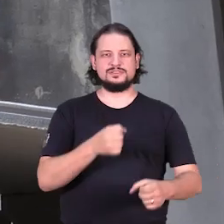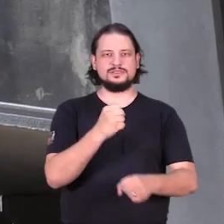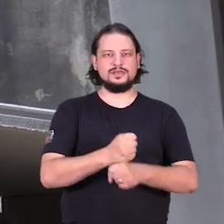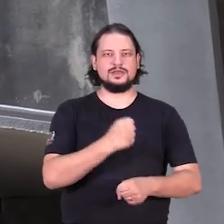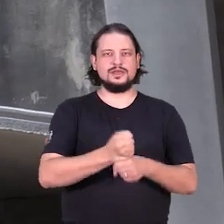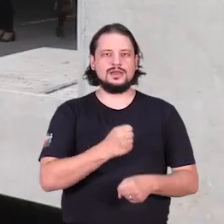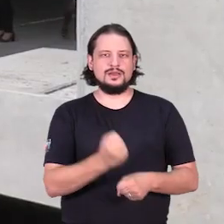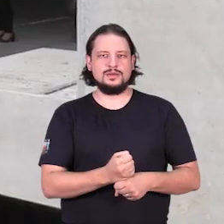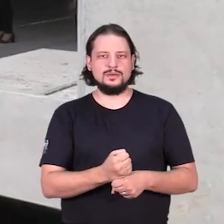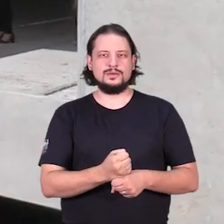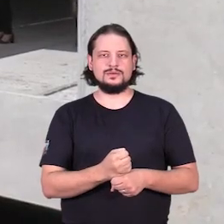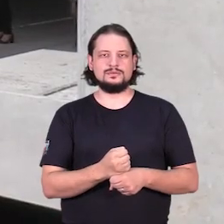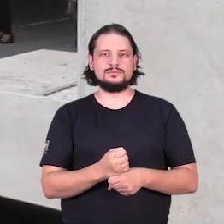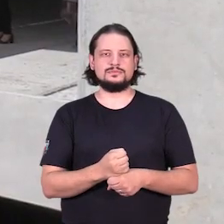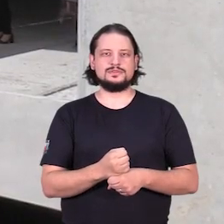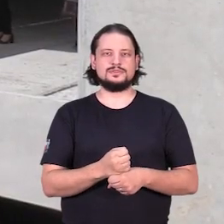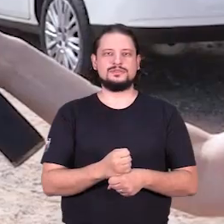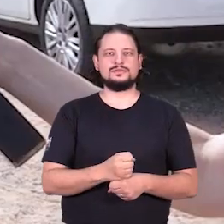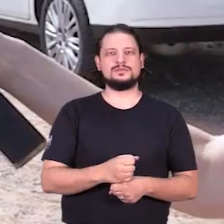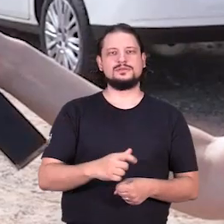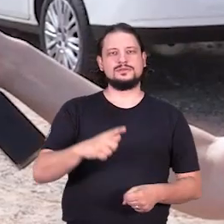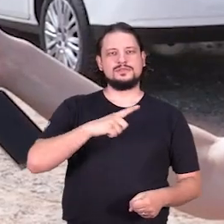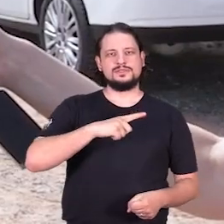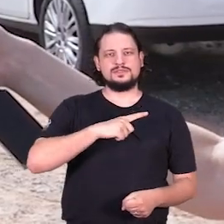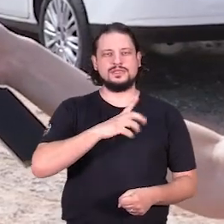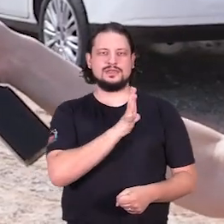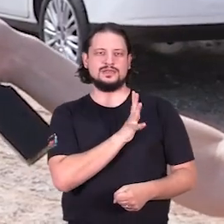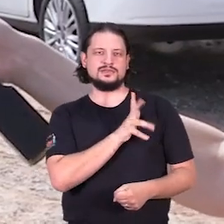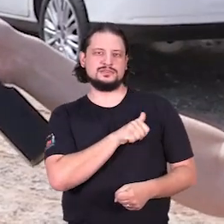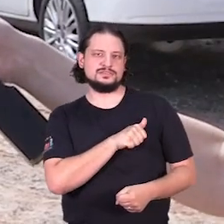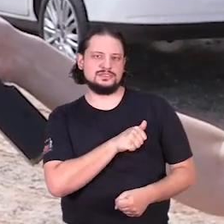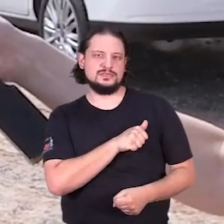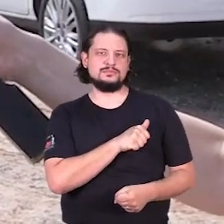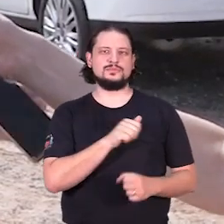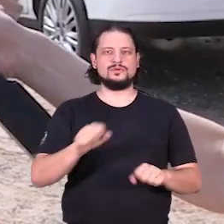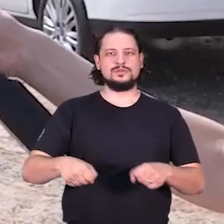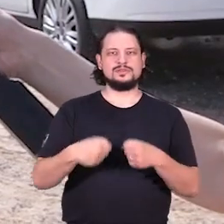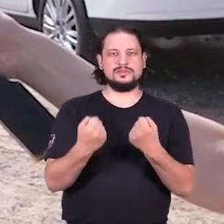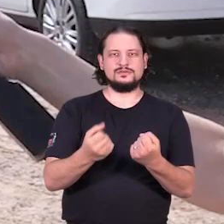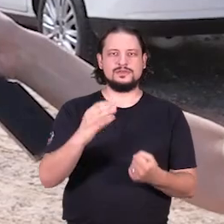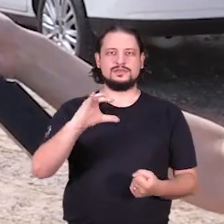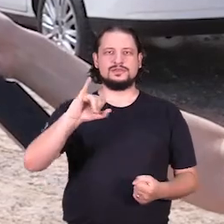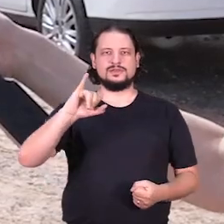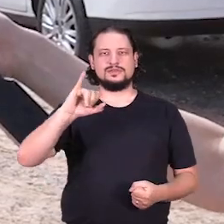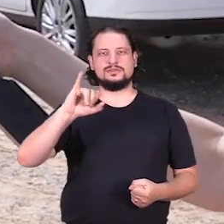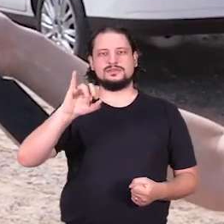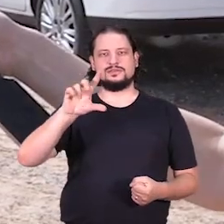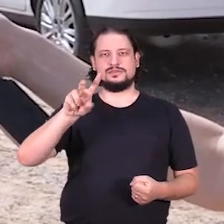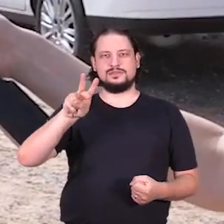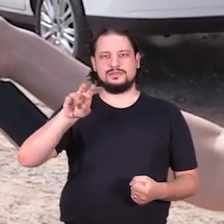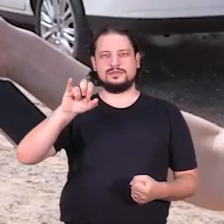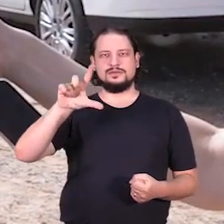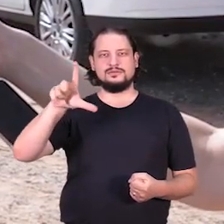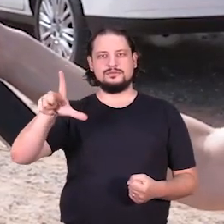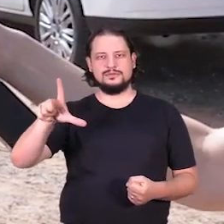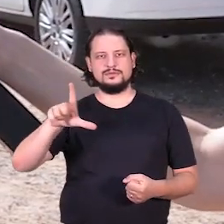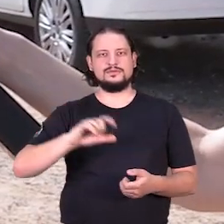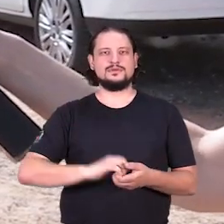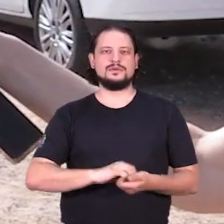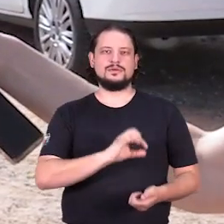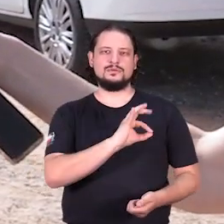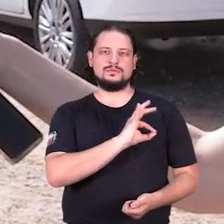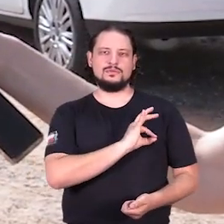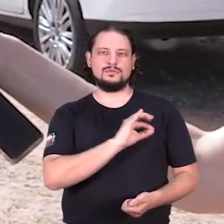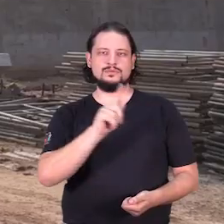né, a obra que contempla SAMU SAEC, Defesa Civil, a Guarda Municipal, que compreende também a Unidade de Gestão de